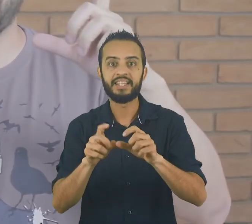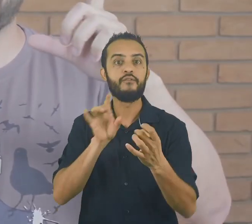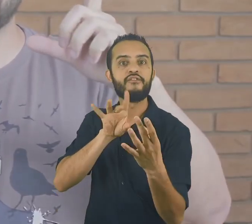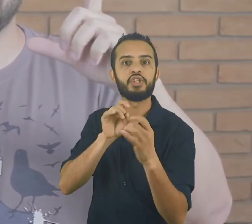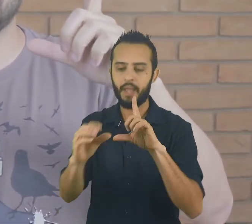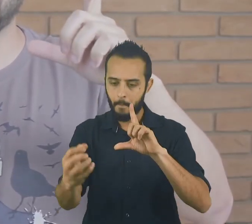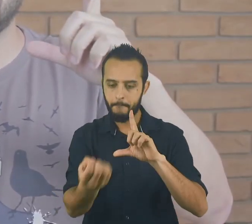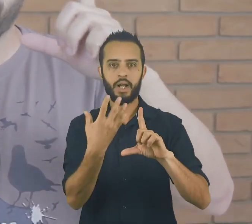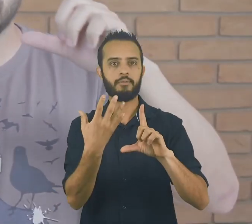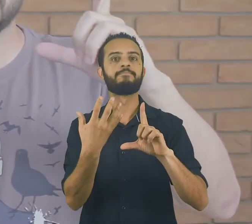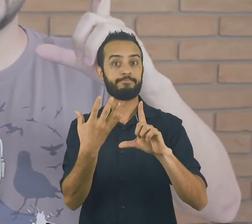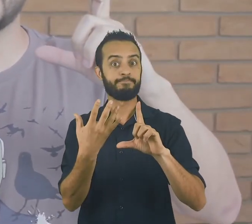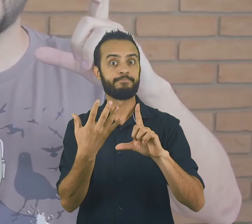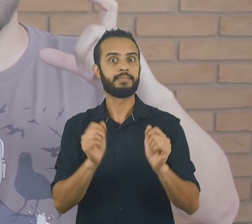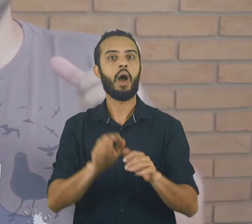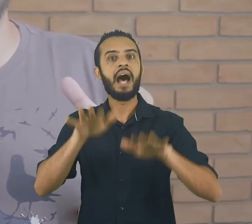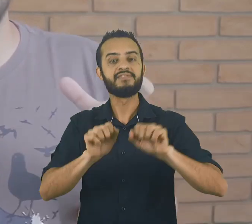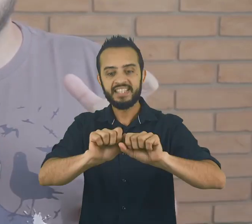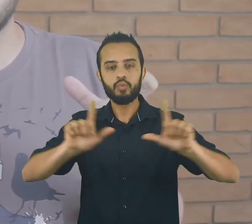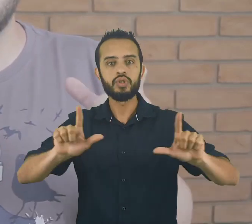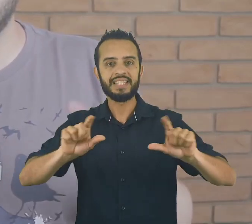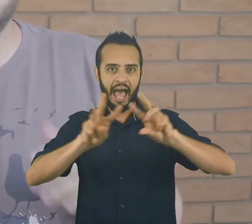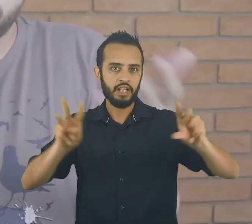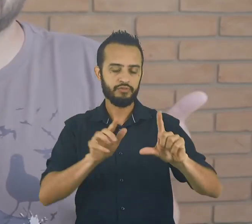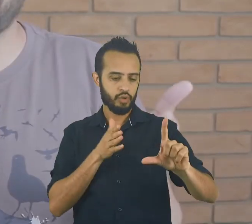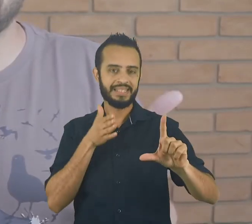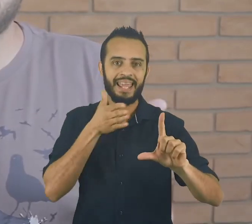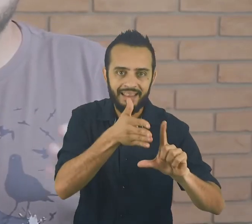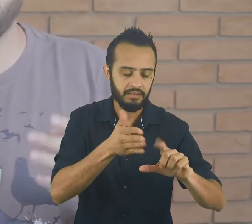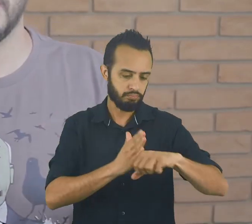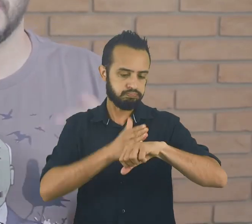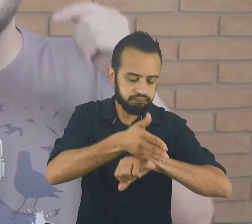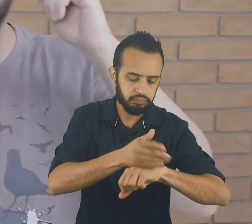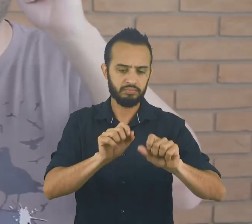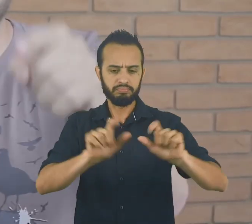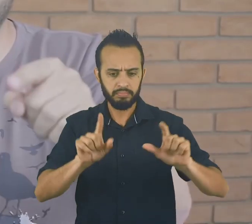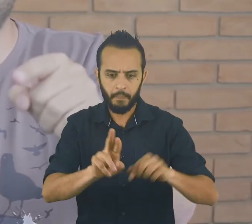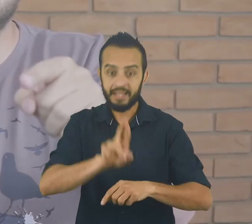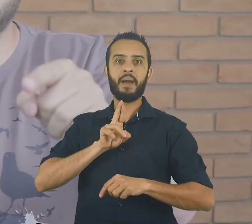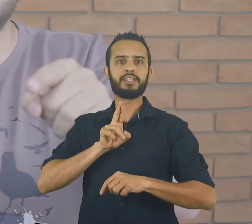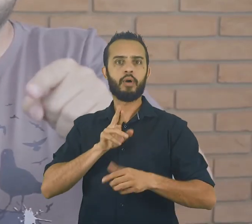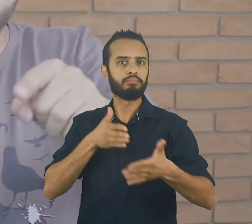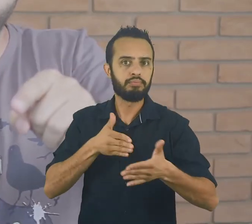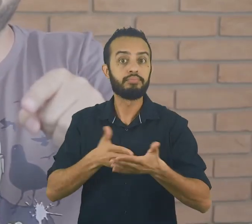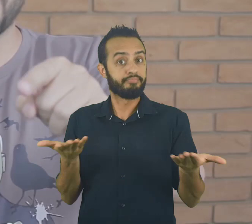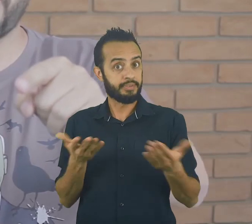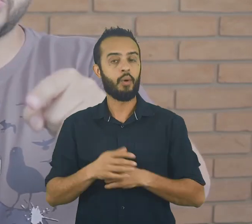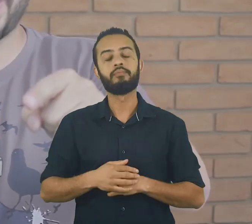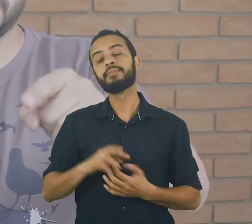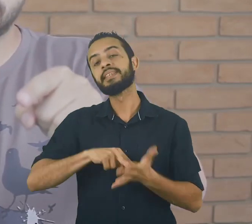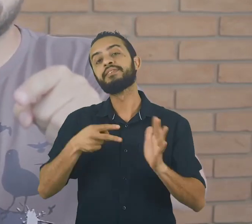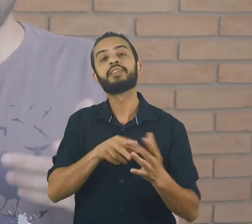uma janela para você dizendo: você precisa estar logado para fazer isso. Então isso é um artefato interativo. Quer dizer, quando eu faço alguma ação, ele me